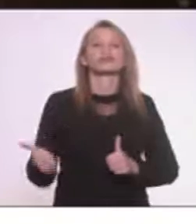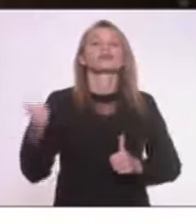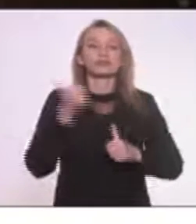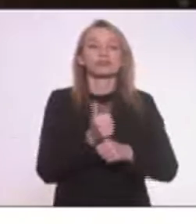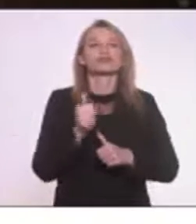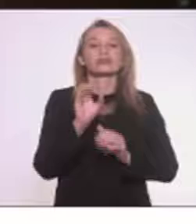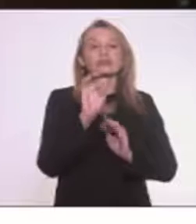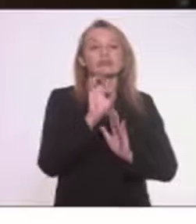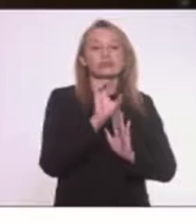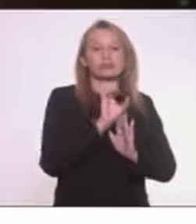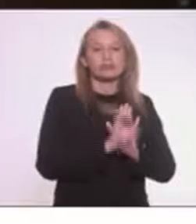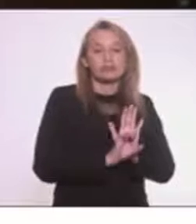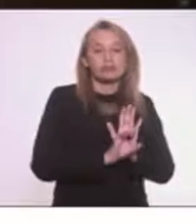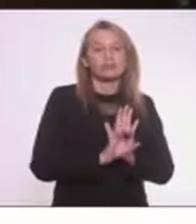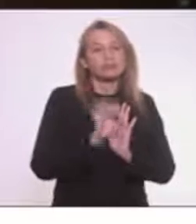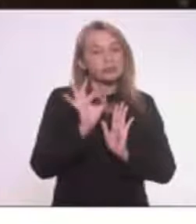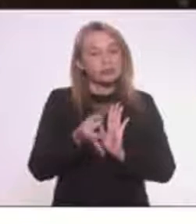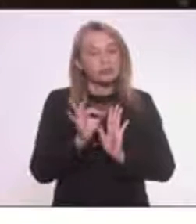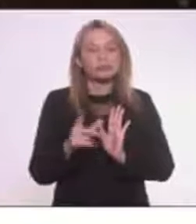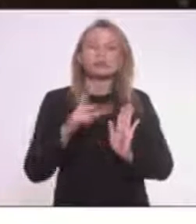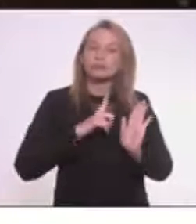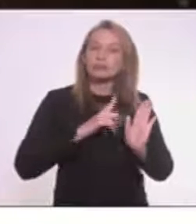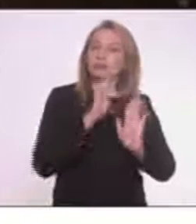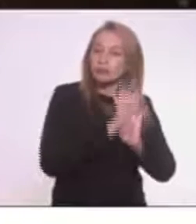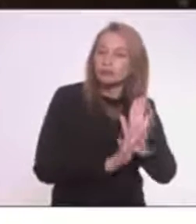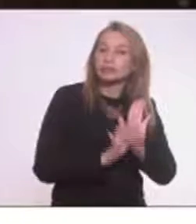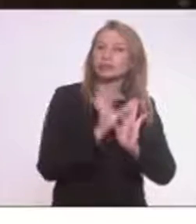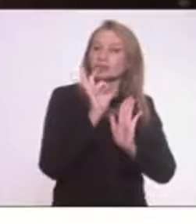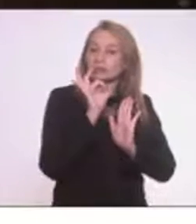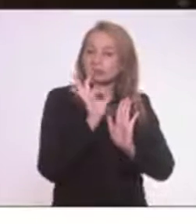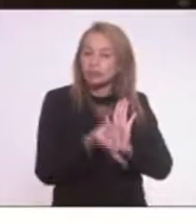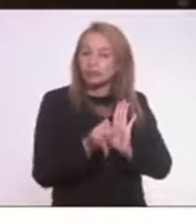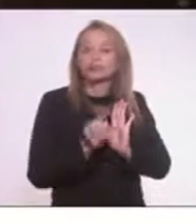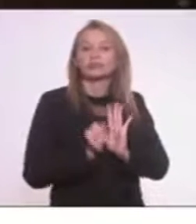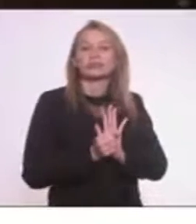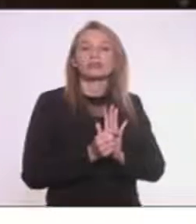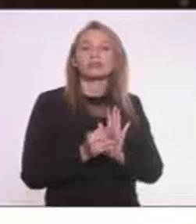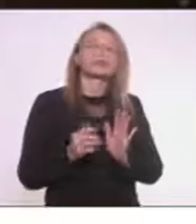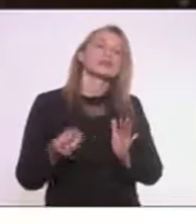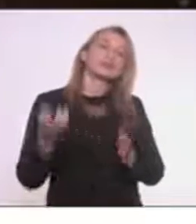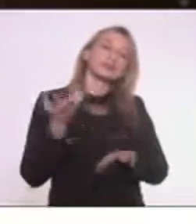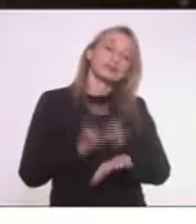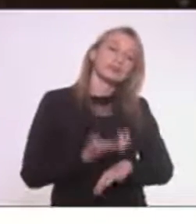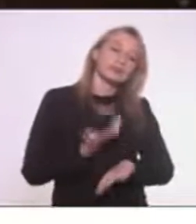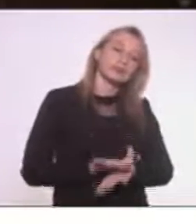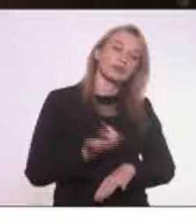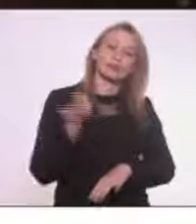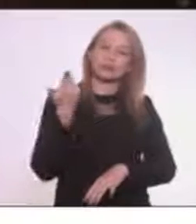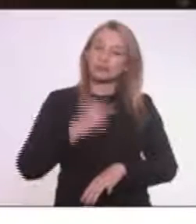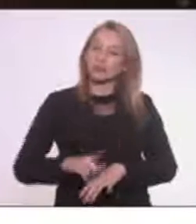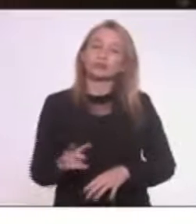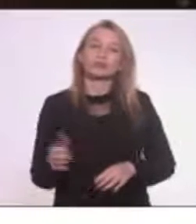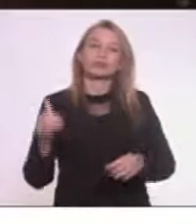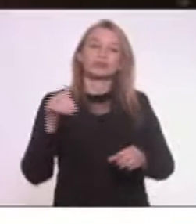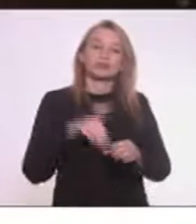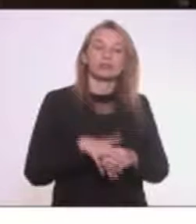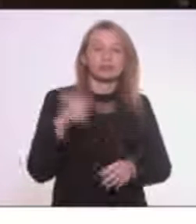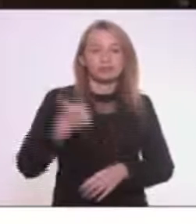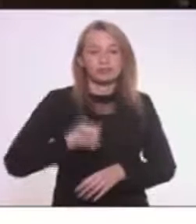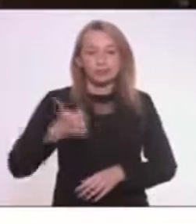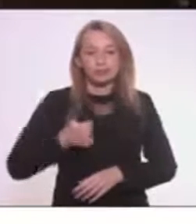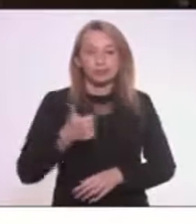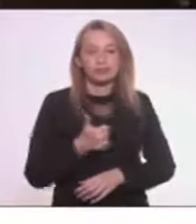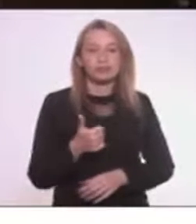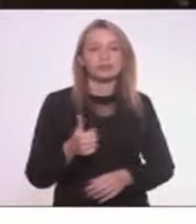necessárias para que tenha um texto de acordo e a matéria não precise novamente ser votada em primeira. Se